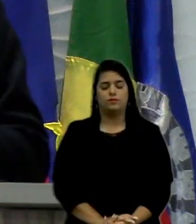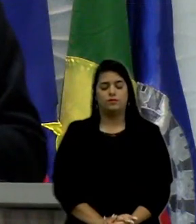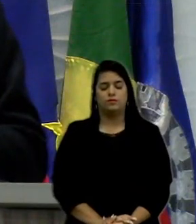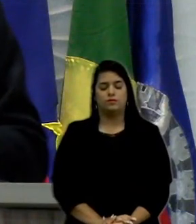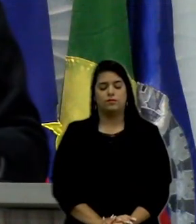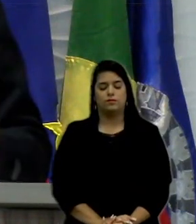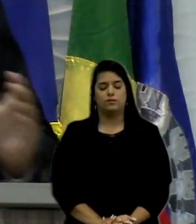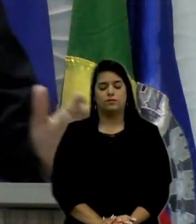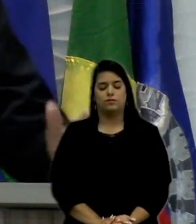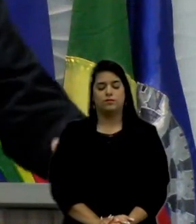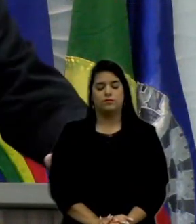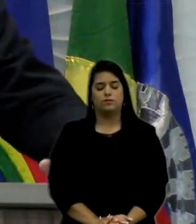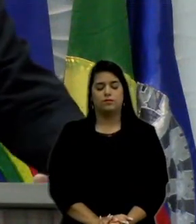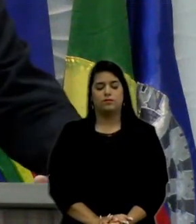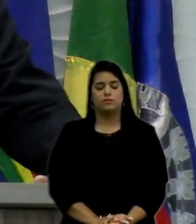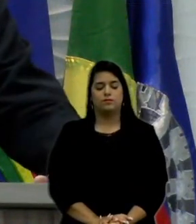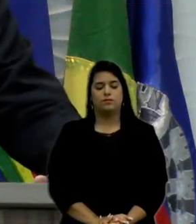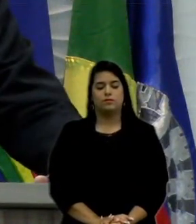Continuando,